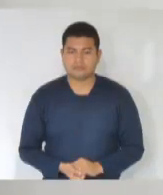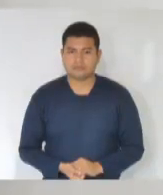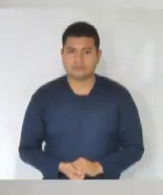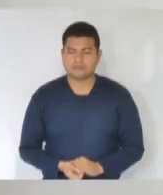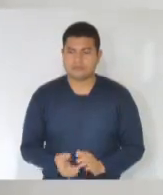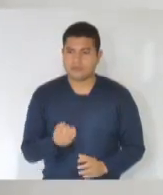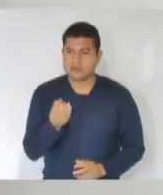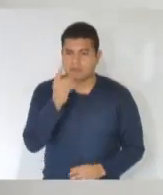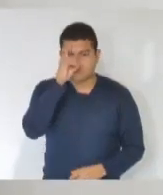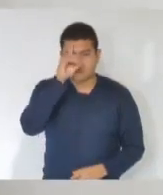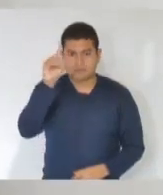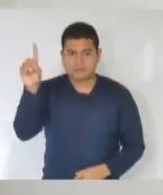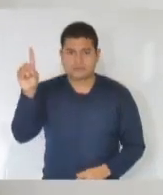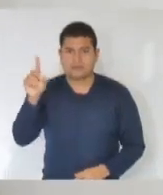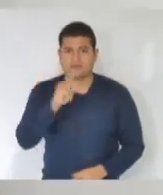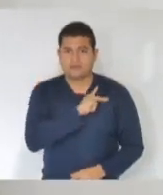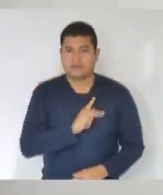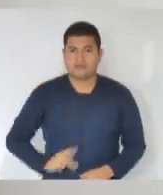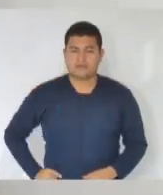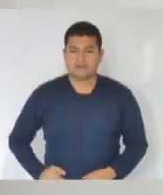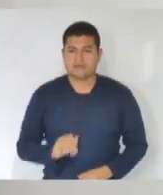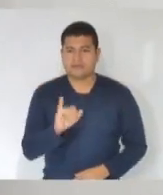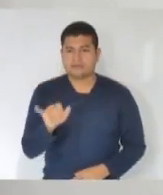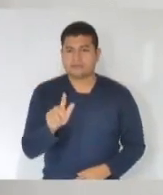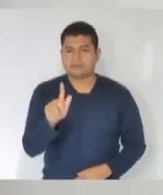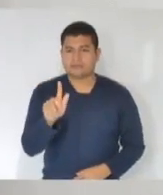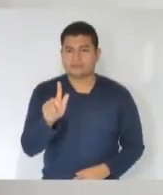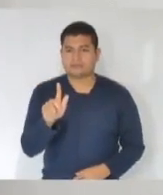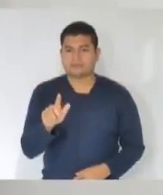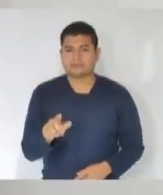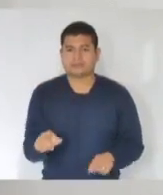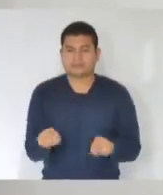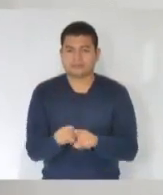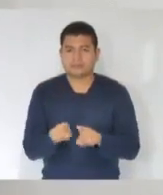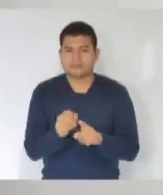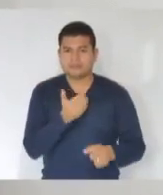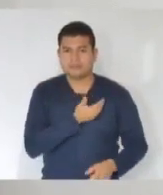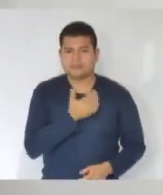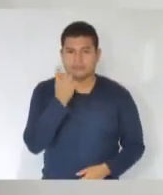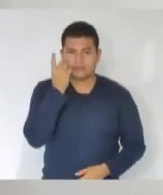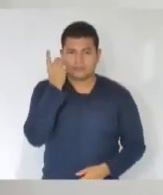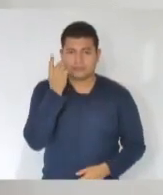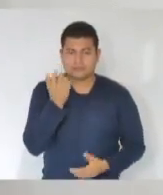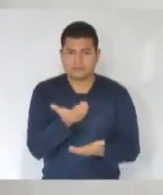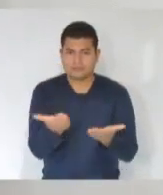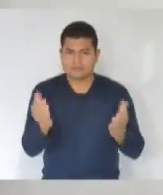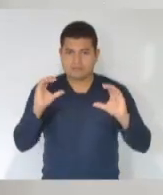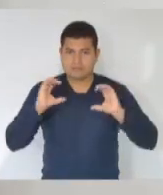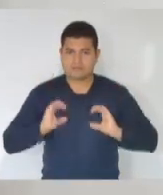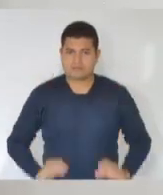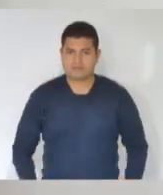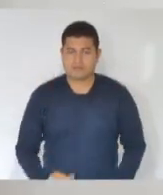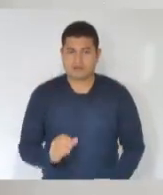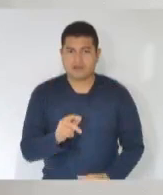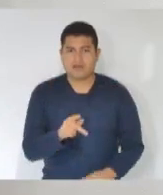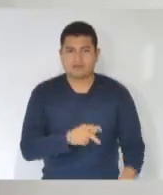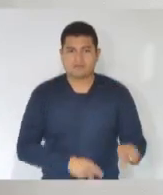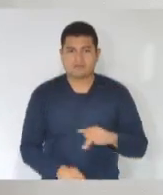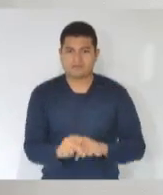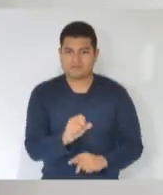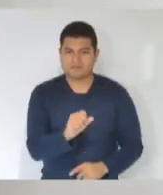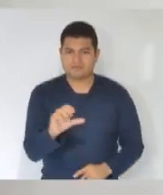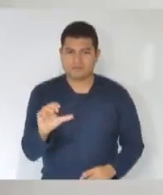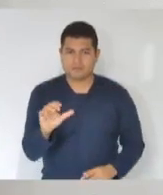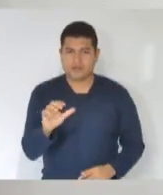Bom dia, senhor presidente Júlio Garcia, colegas deputados, cidadão catarinense de todas as